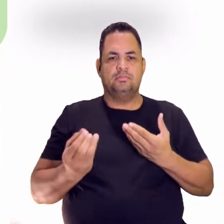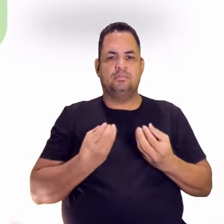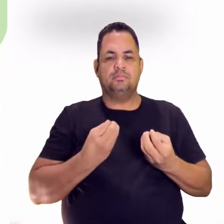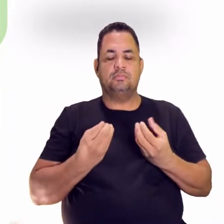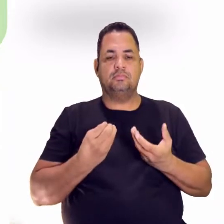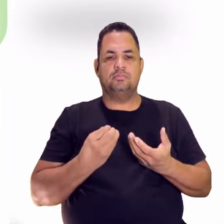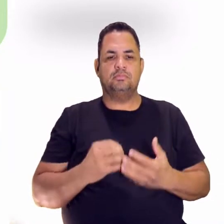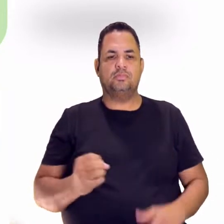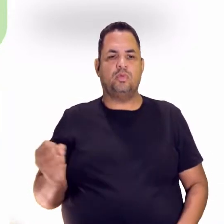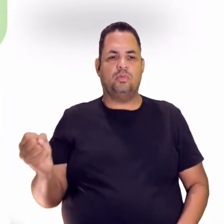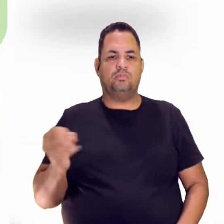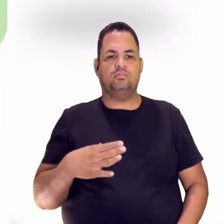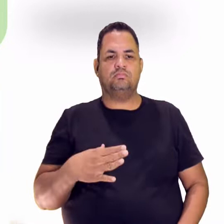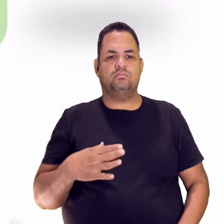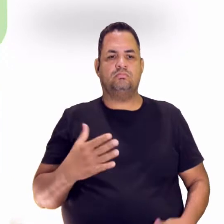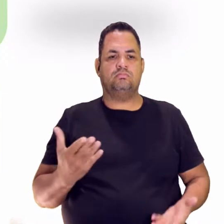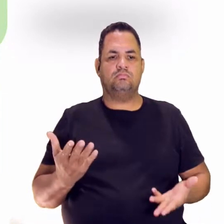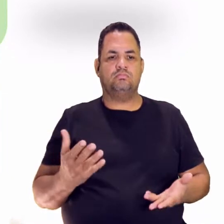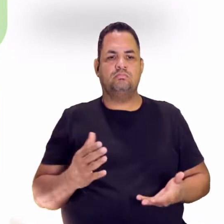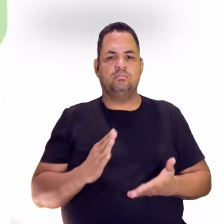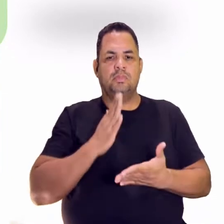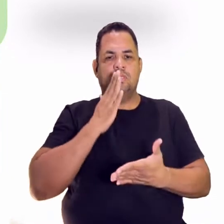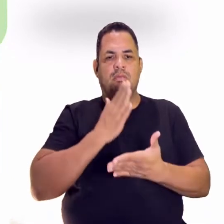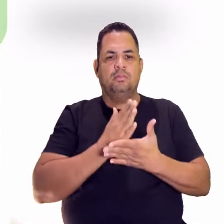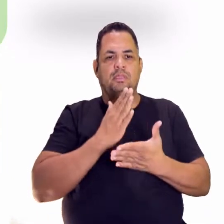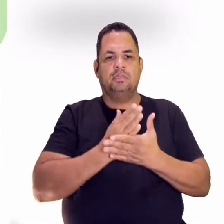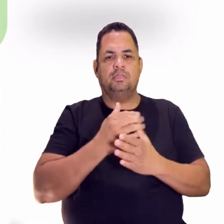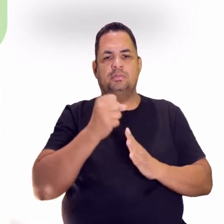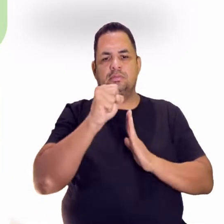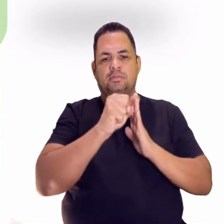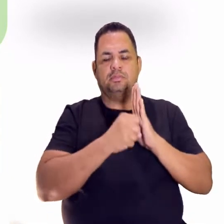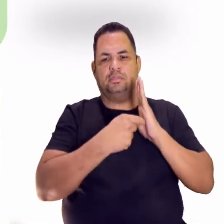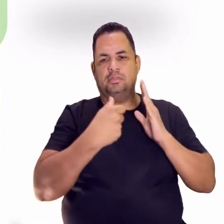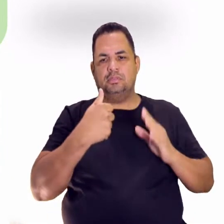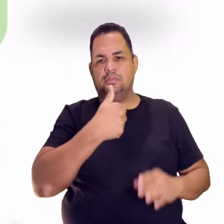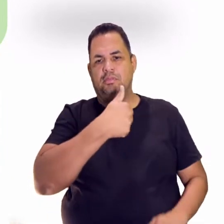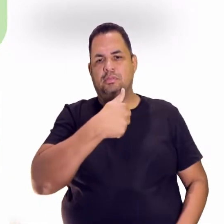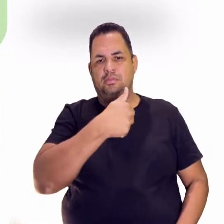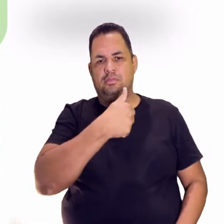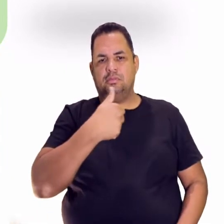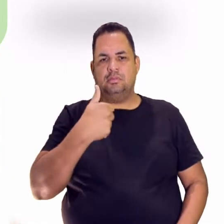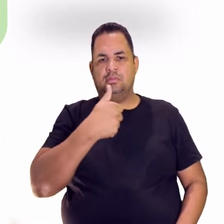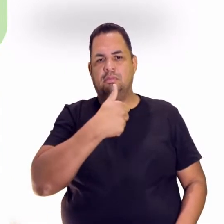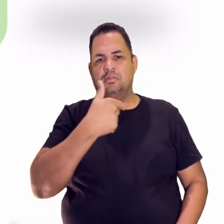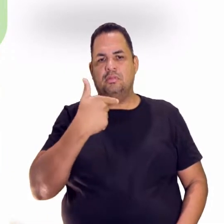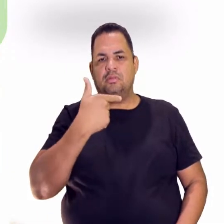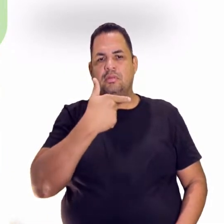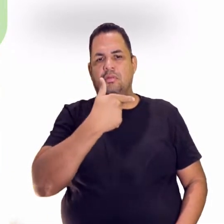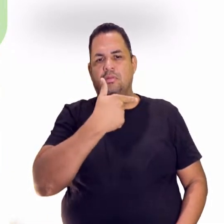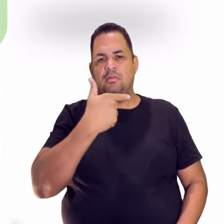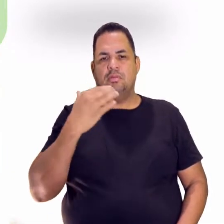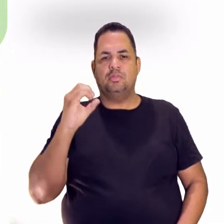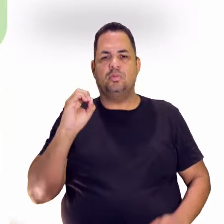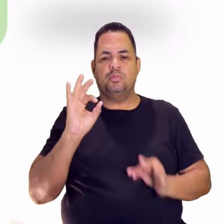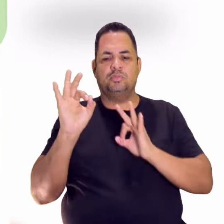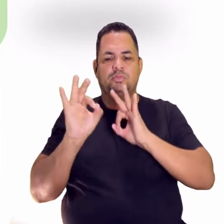expressão artística. Então, a partir da metade do século XX, né, que começou a se